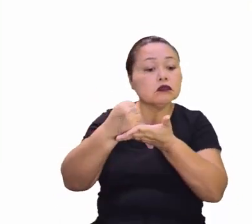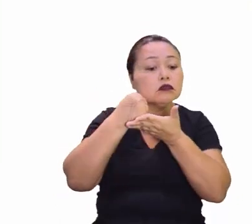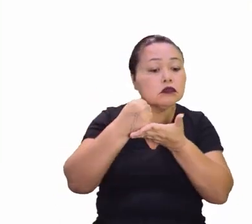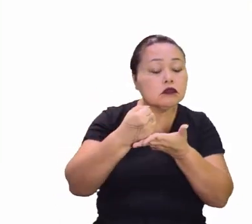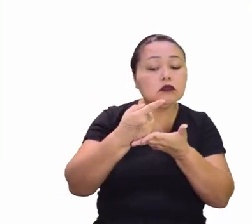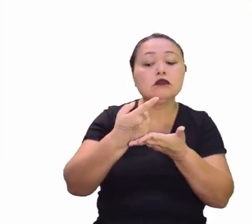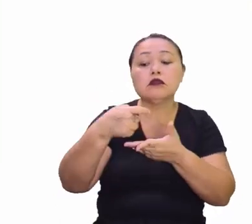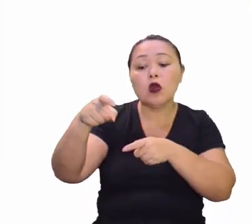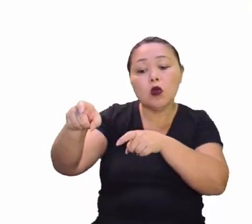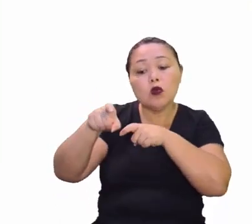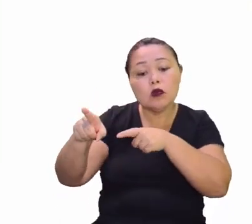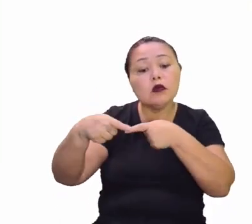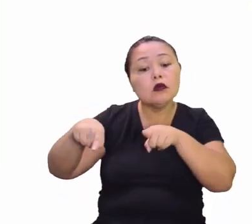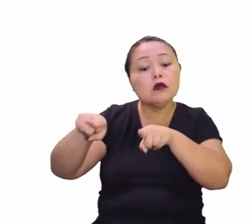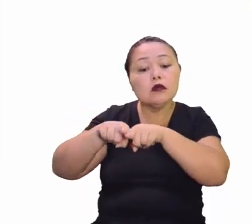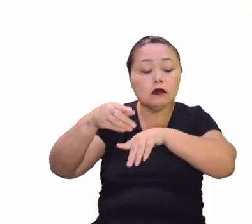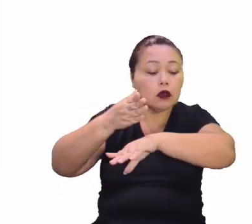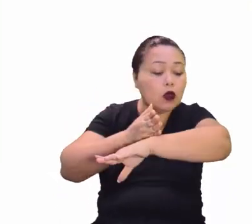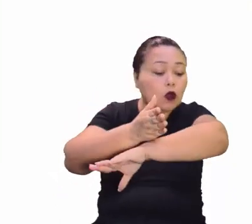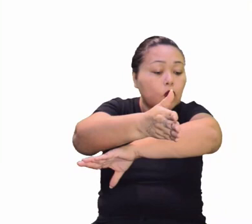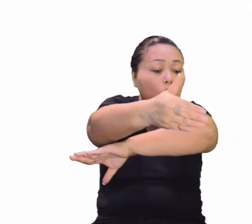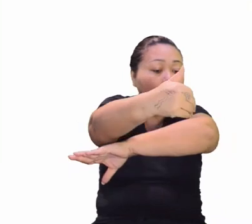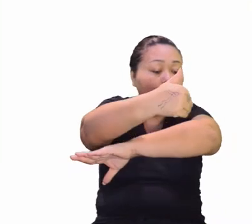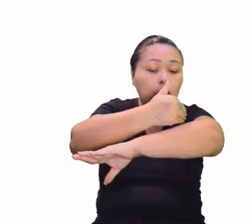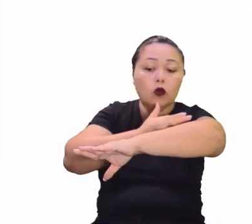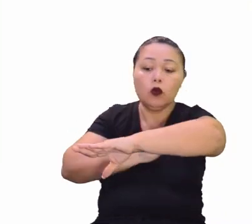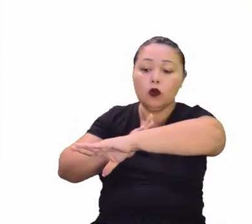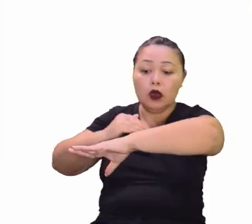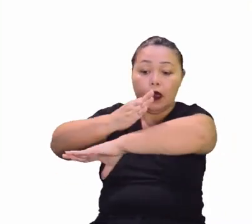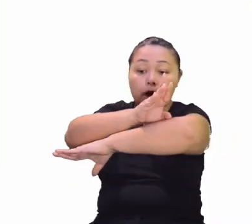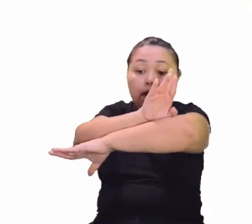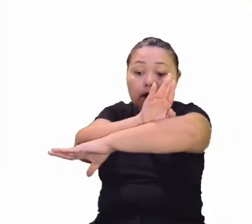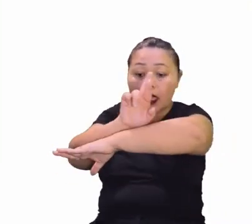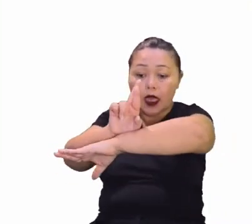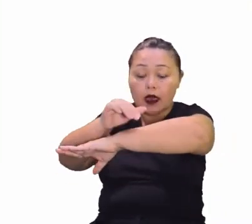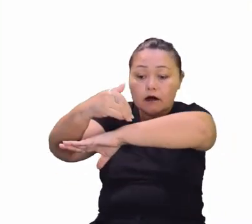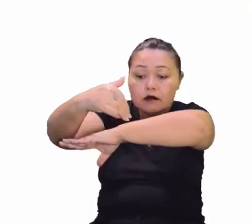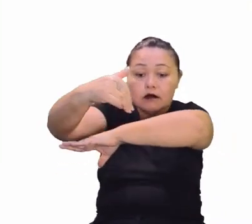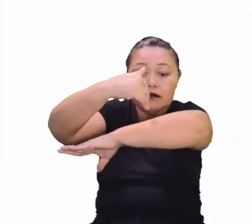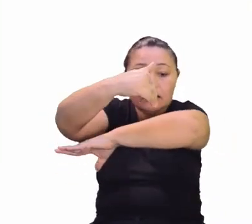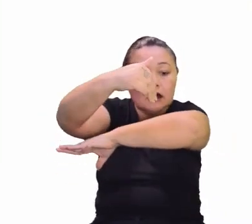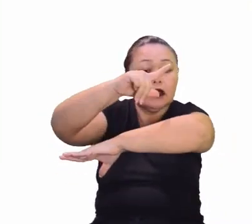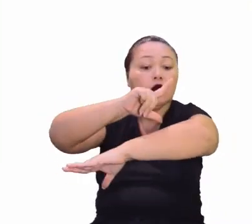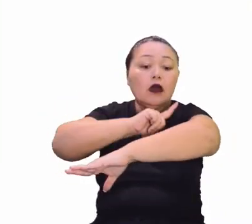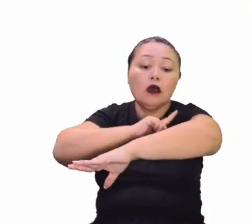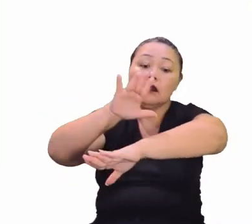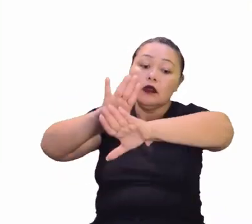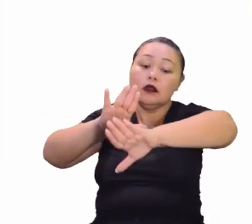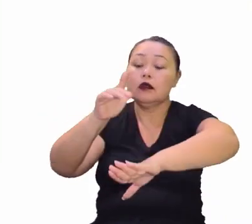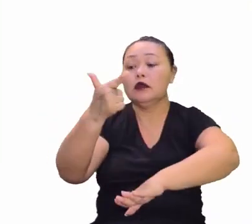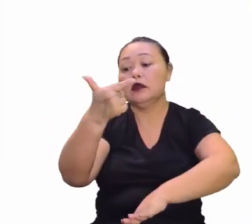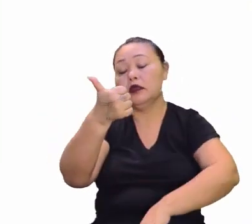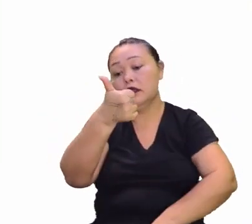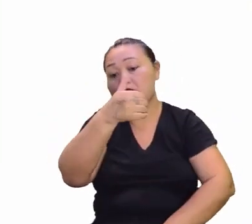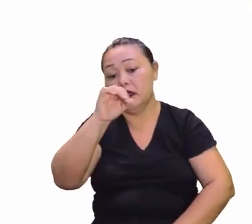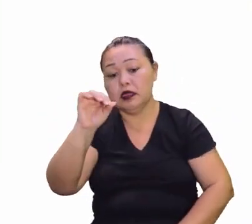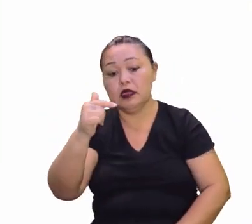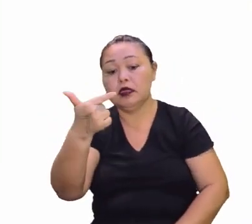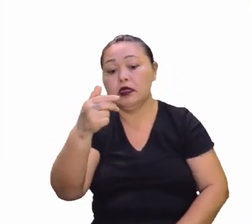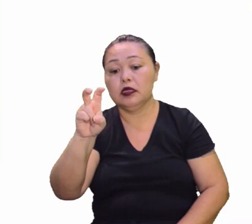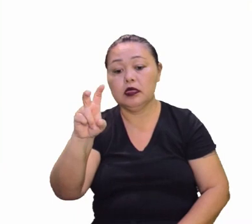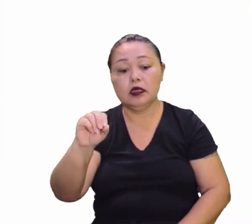estradas vicinais e coletoras, ou ainda lotes de 100 a 250 hectares, que